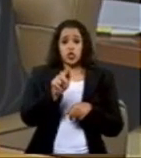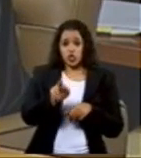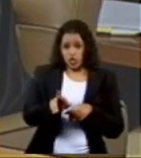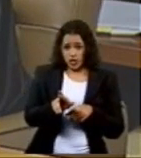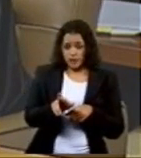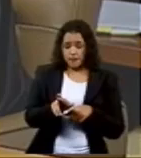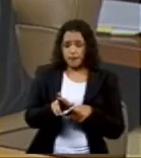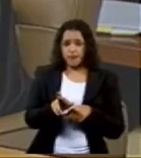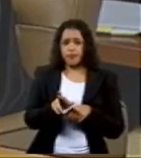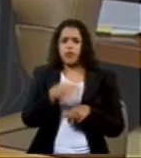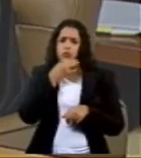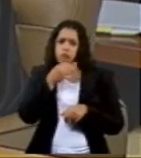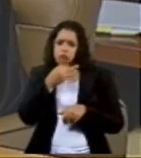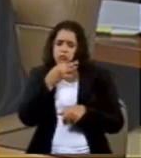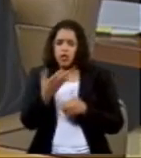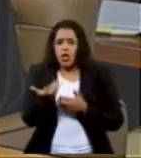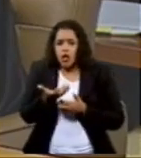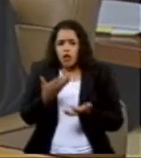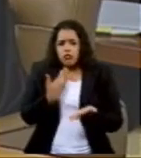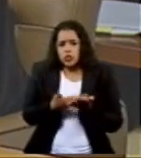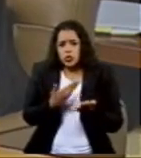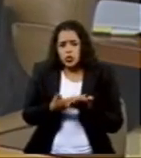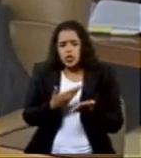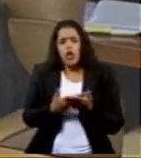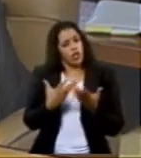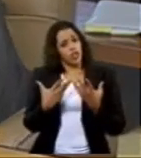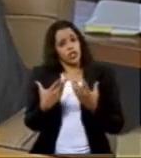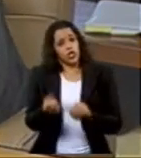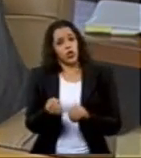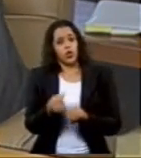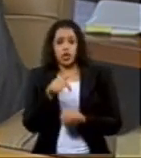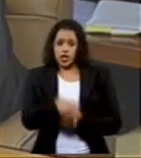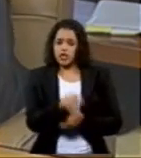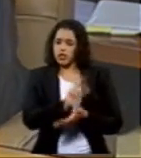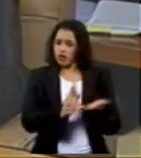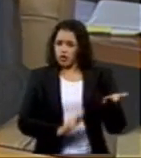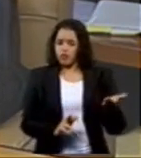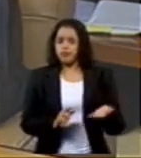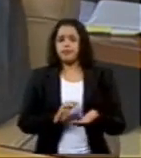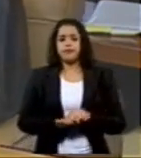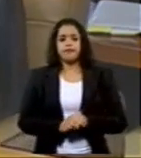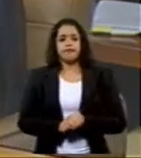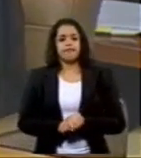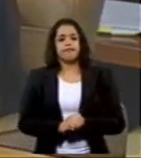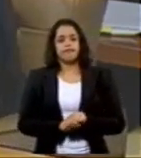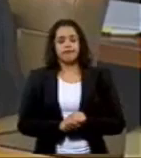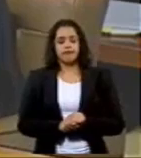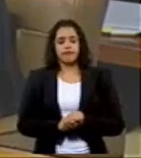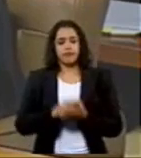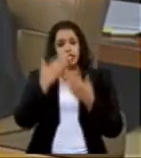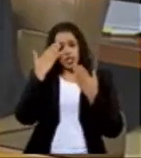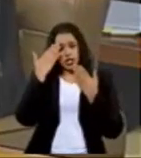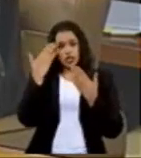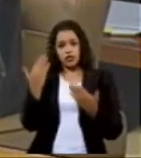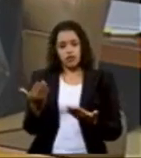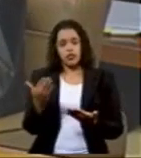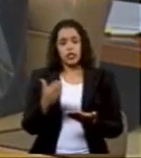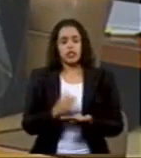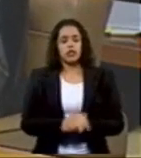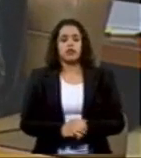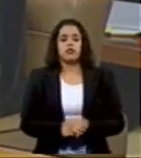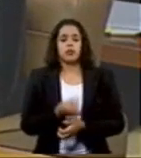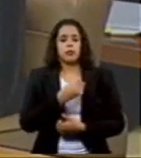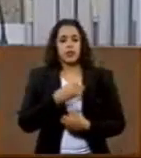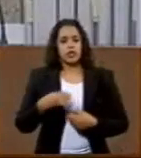Procuradoria-Geral da República opinou pelo conhecimento e provimento do recurso, e esse é o relatório, senhor presidente. Agradeço o